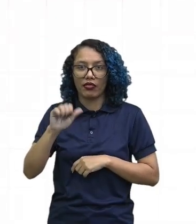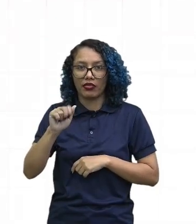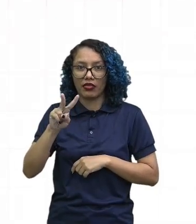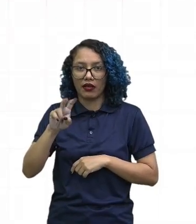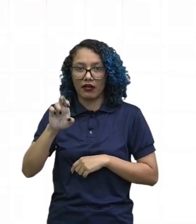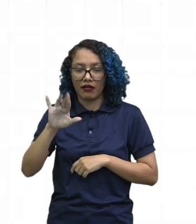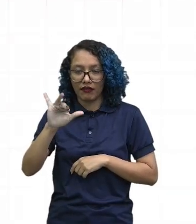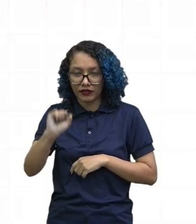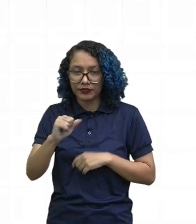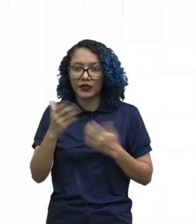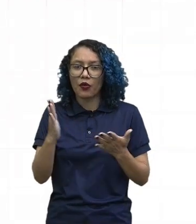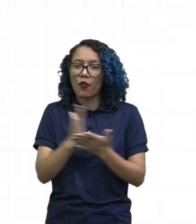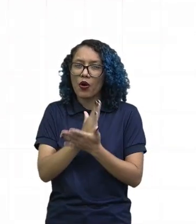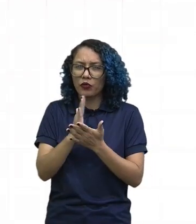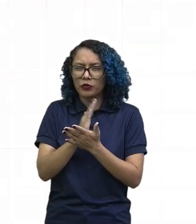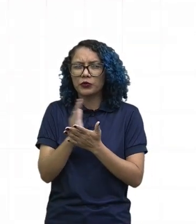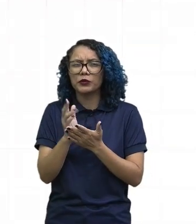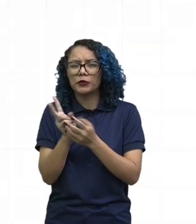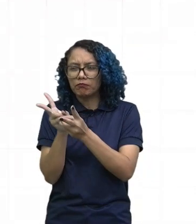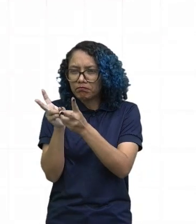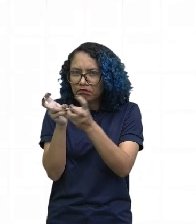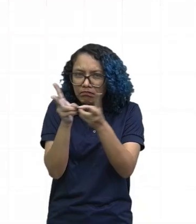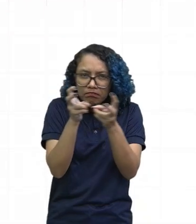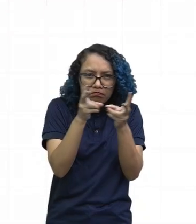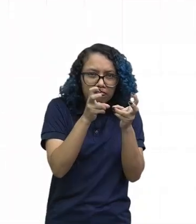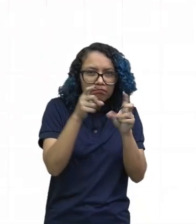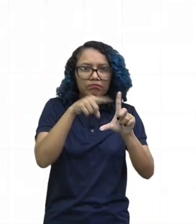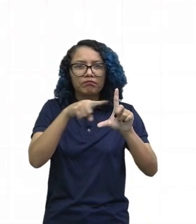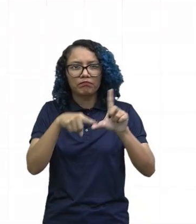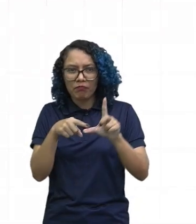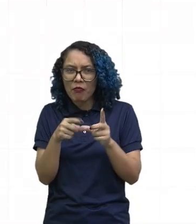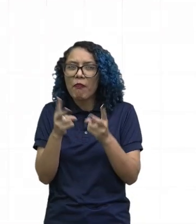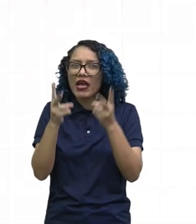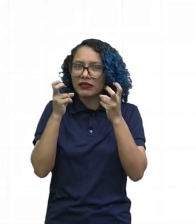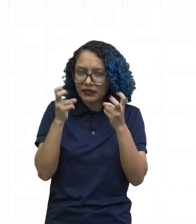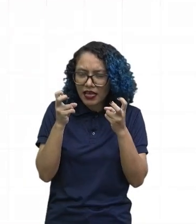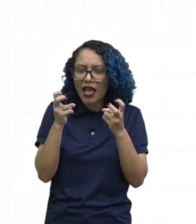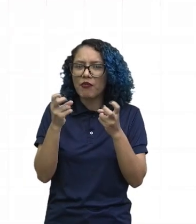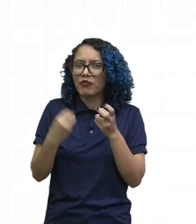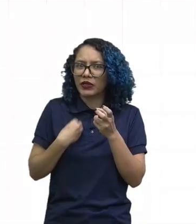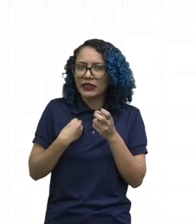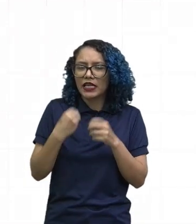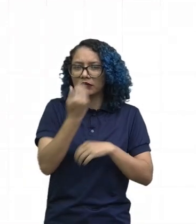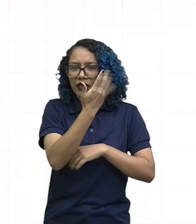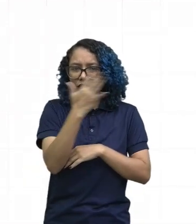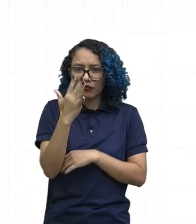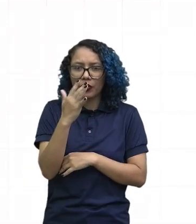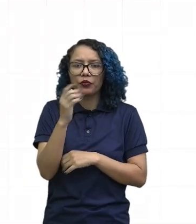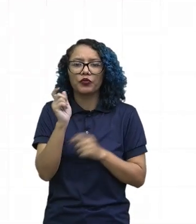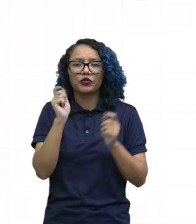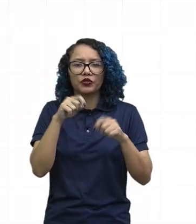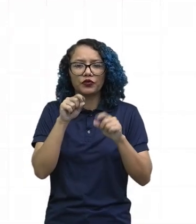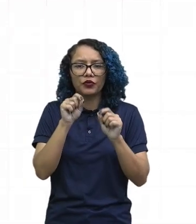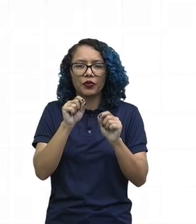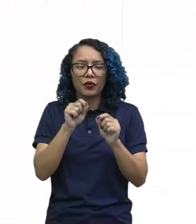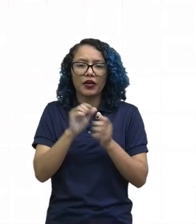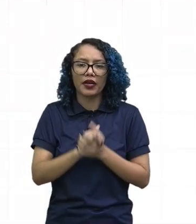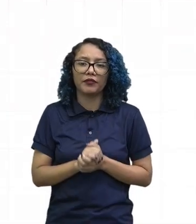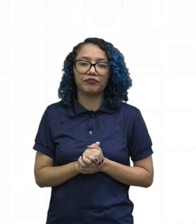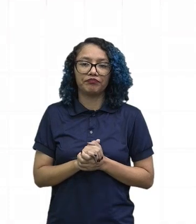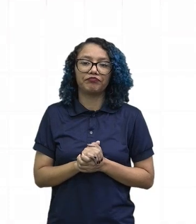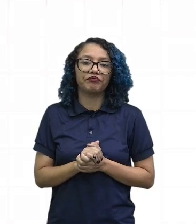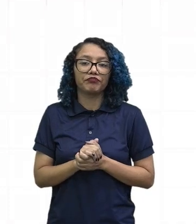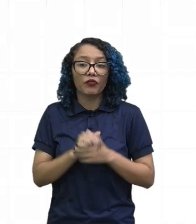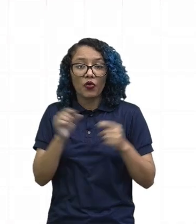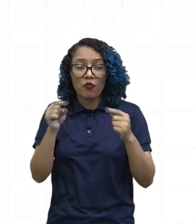Alguns ângulos são mais observados pelo homem na natureza. Foram eles que deram origem à escolha específica dos números